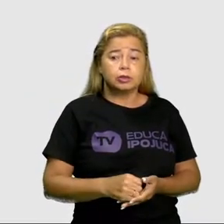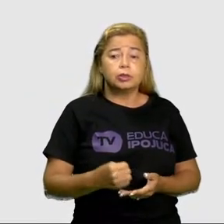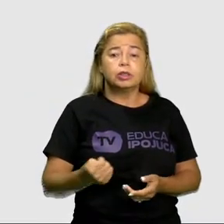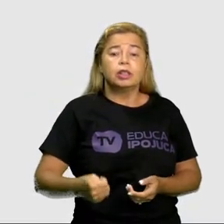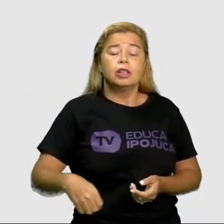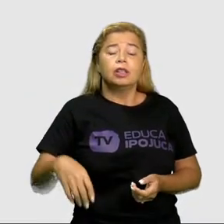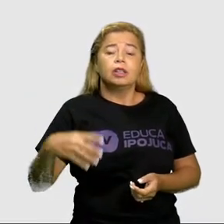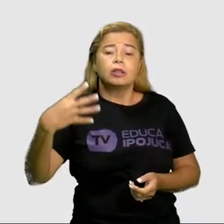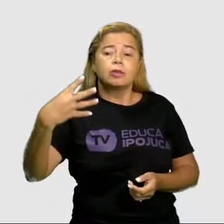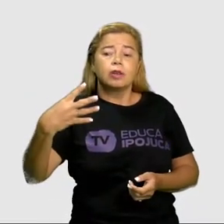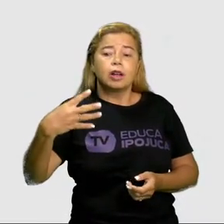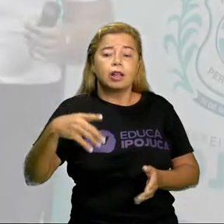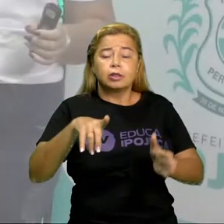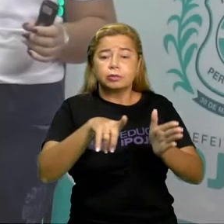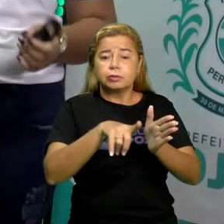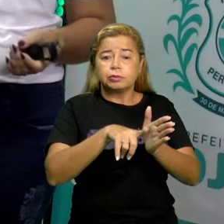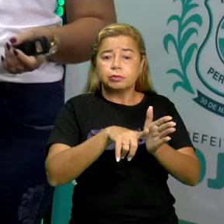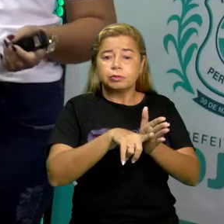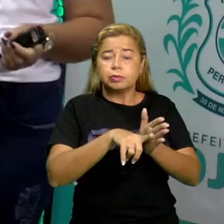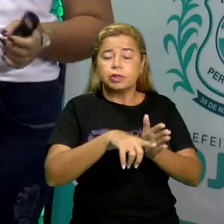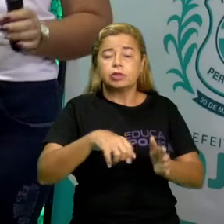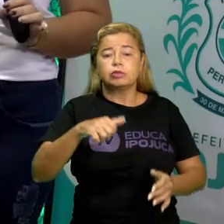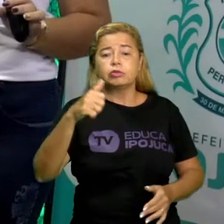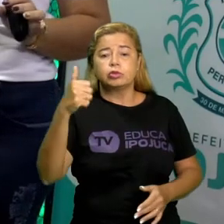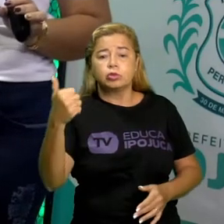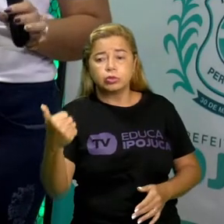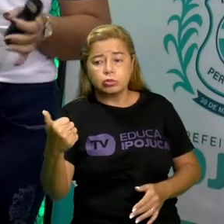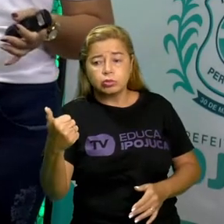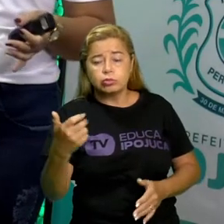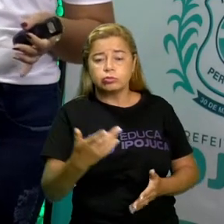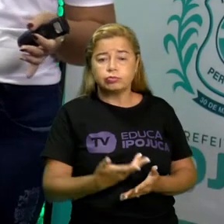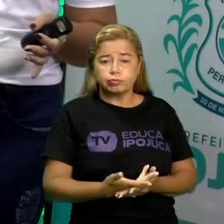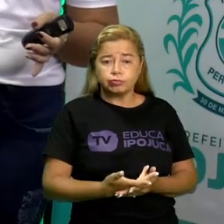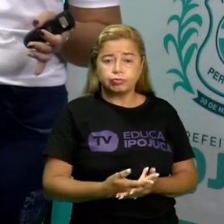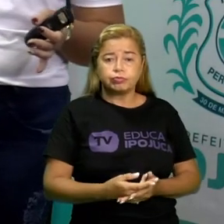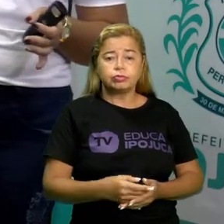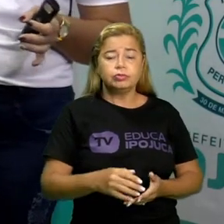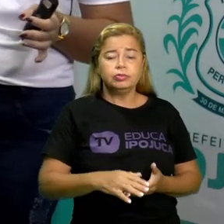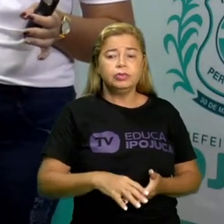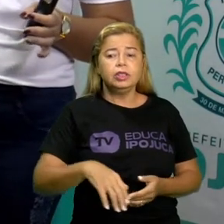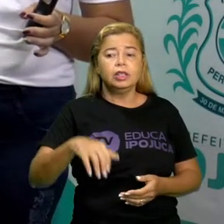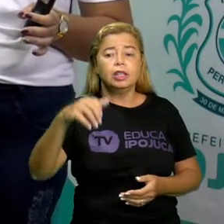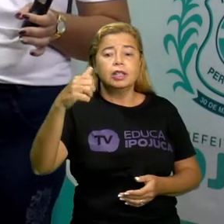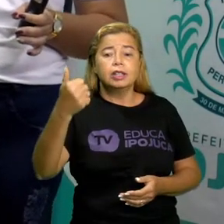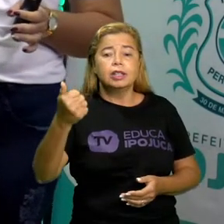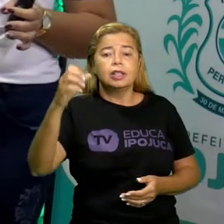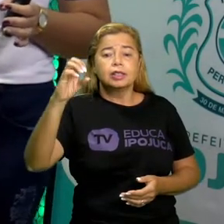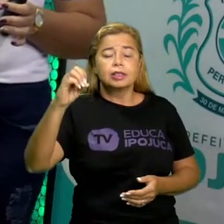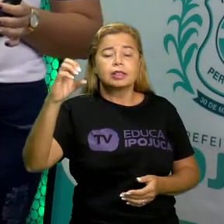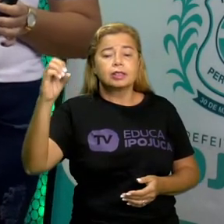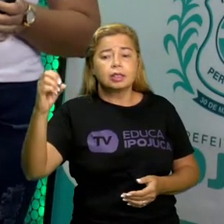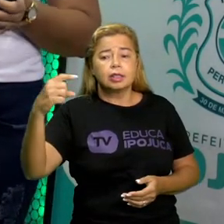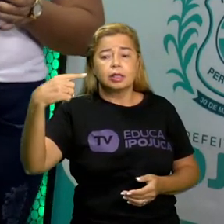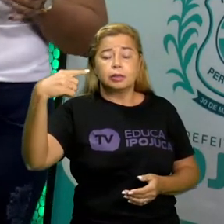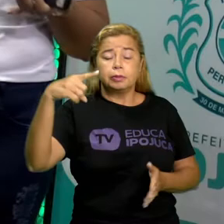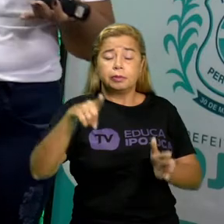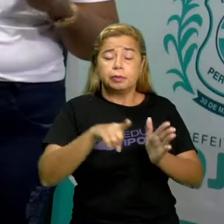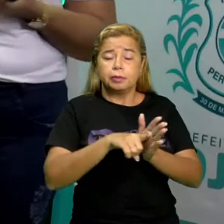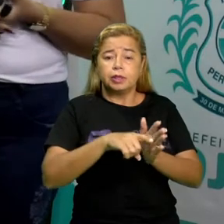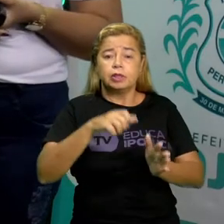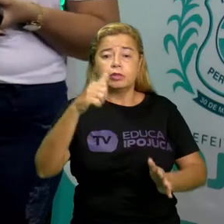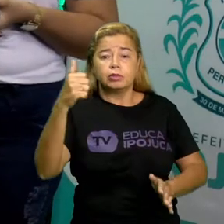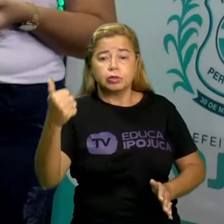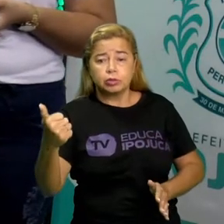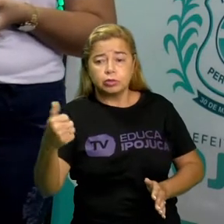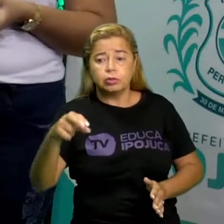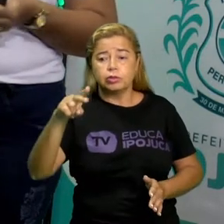menos 1. Se eu tirei 1, eu tenho um antecessor. 100, se eu tiro 1, eu fico com 99. Se 99 eu tiro 1, eu